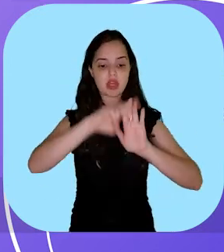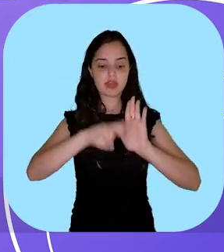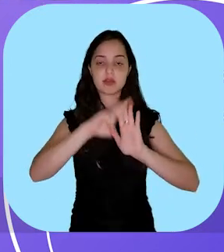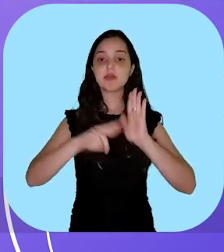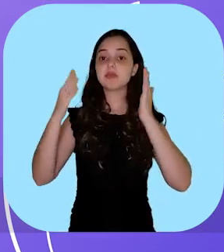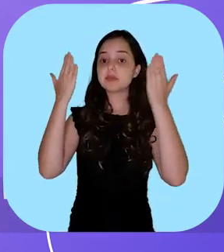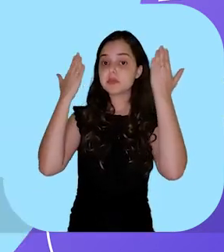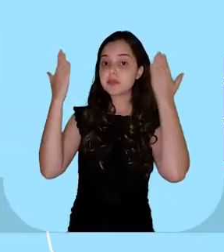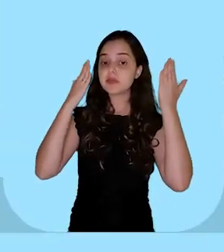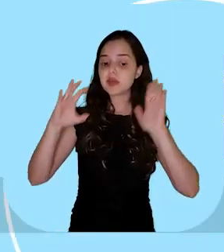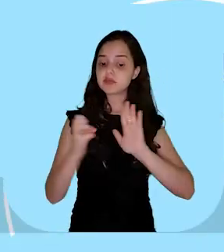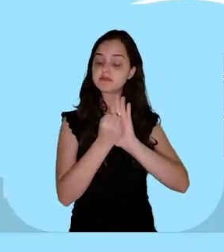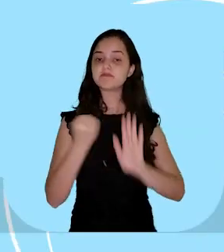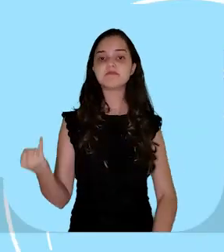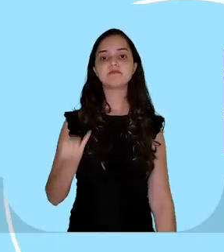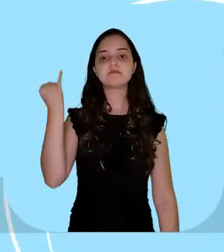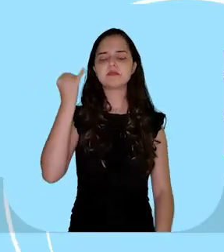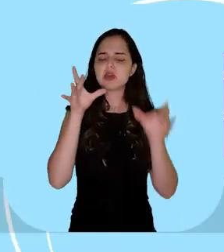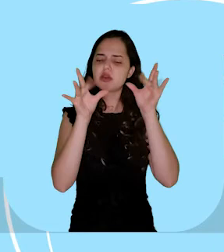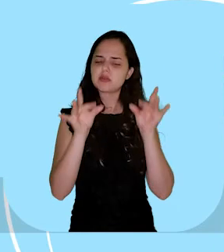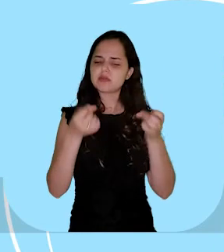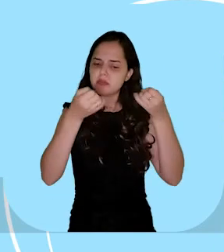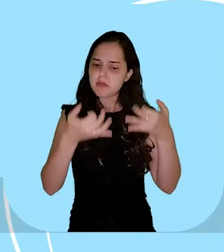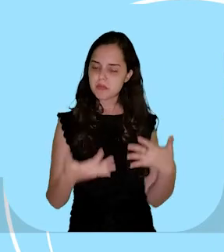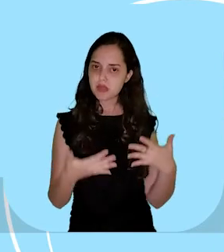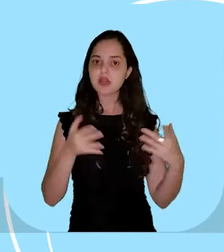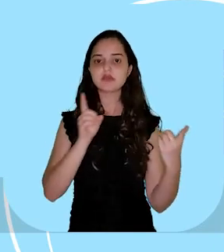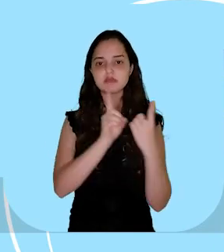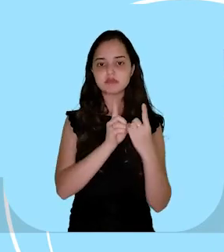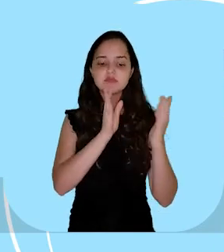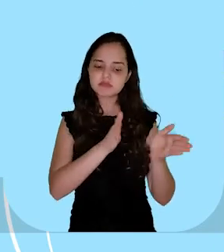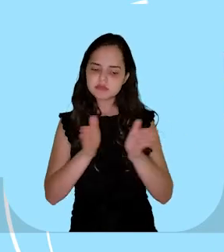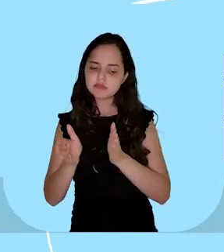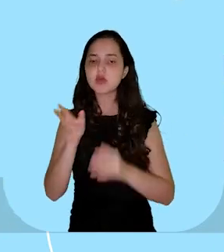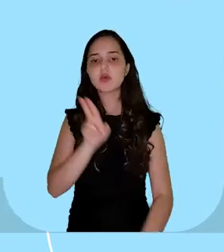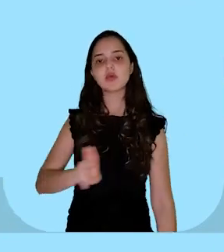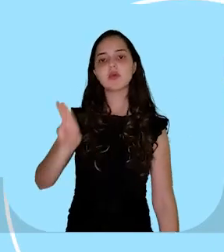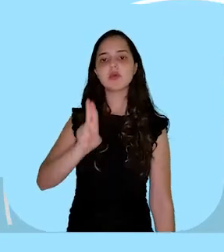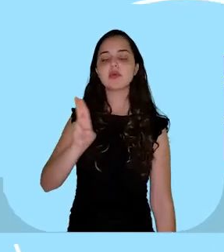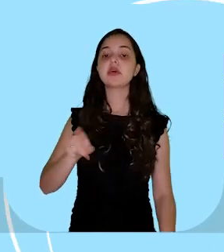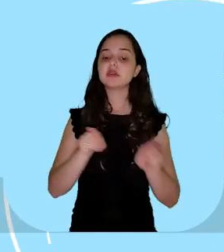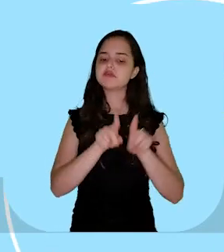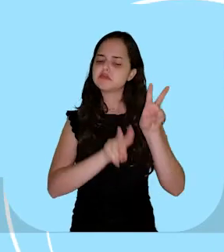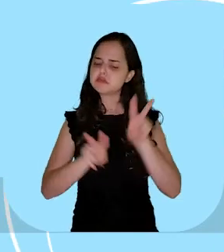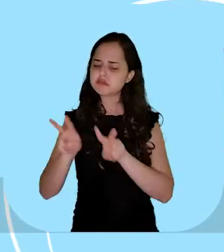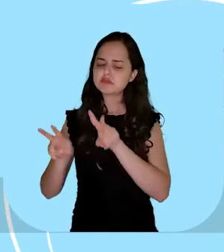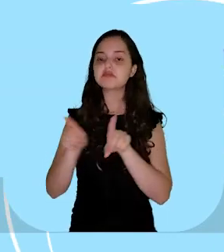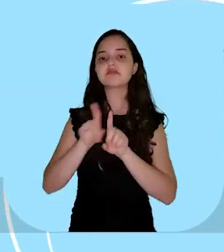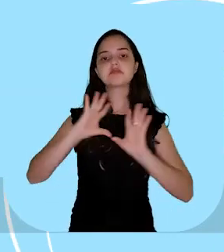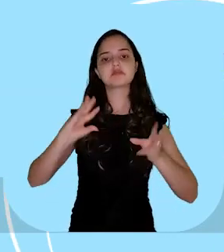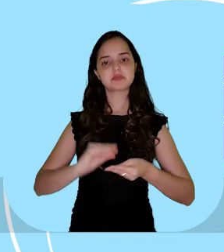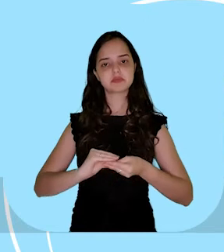relatório psicológico deve conter também a descrição da demanda, os procedimentos usados, as análises e